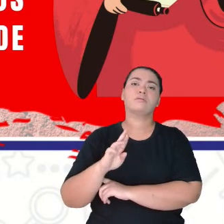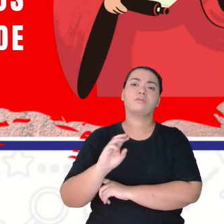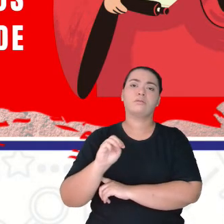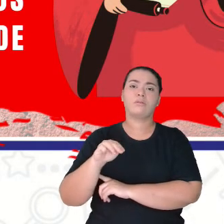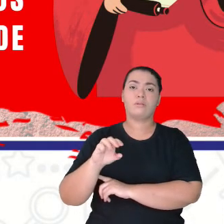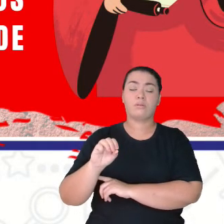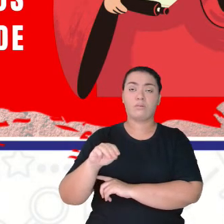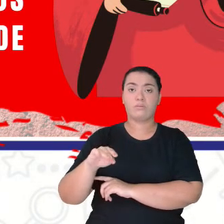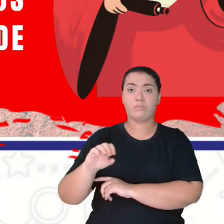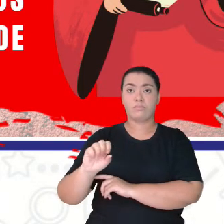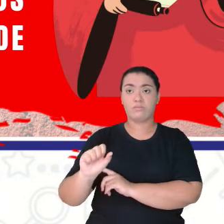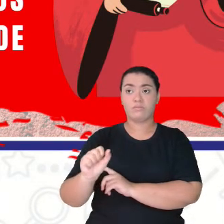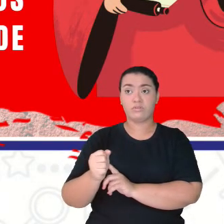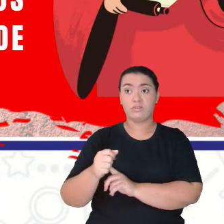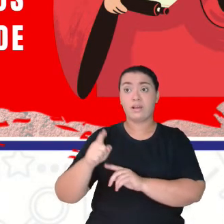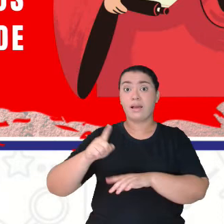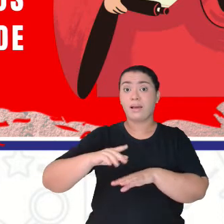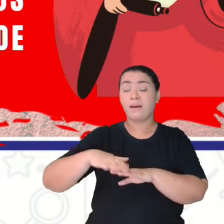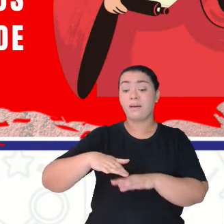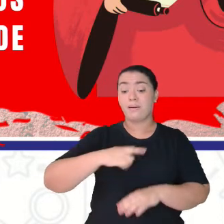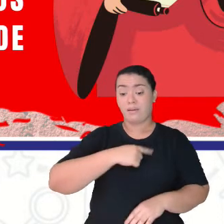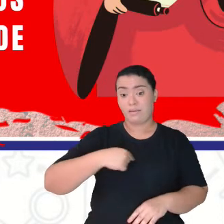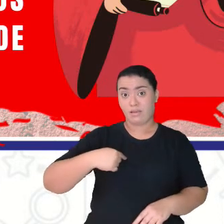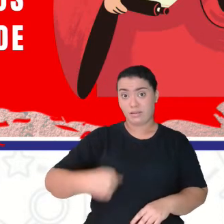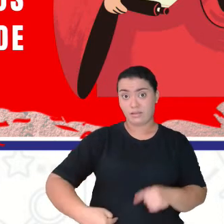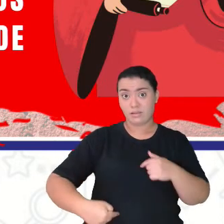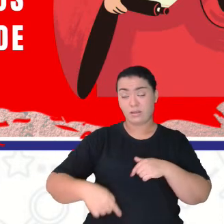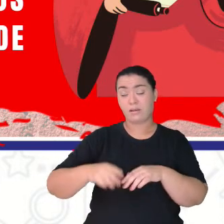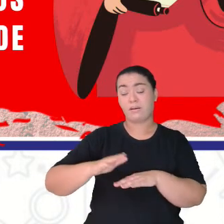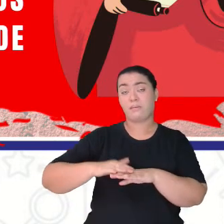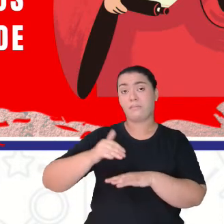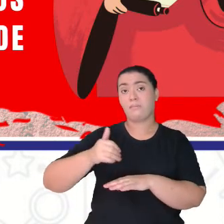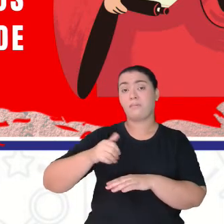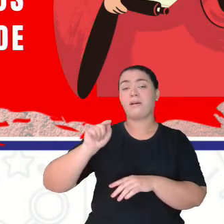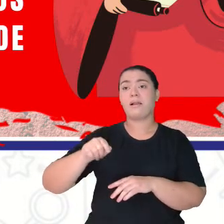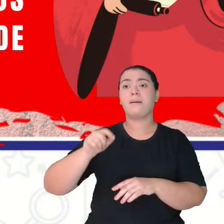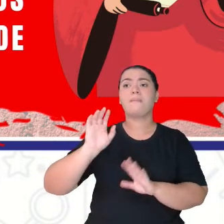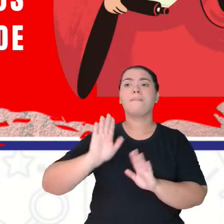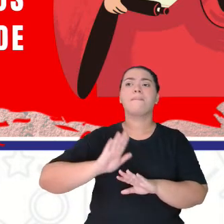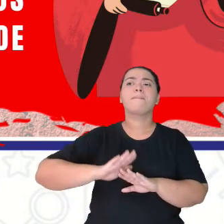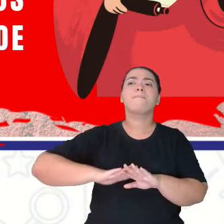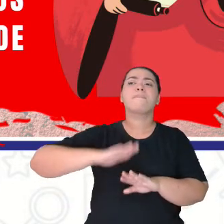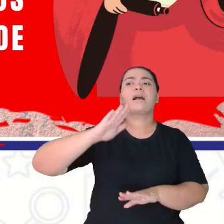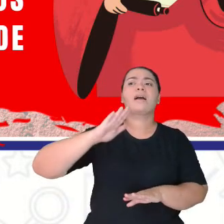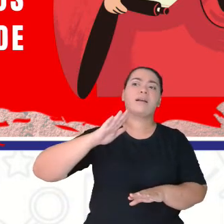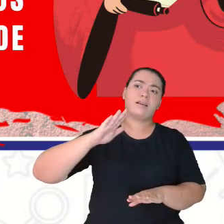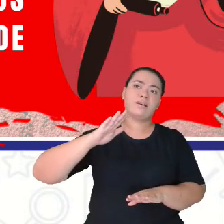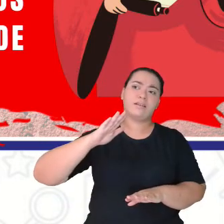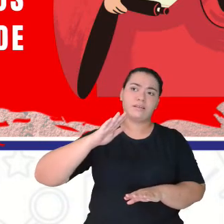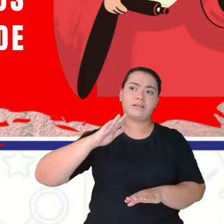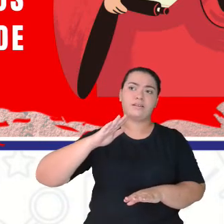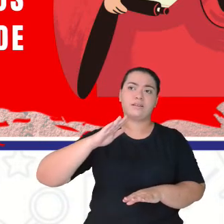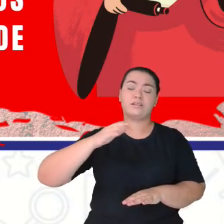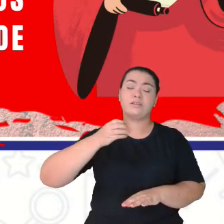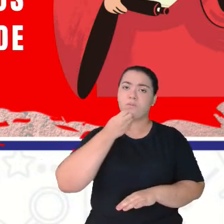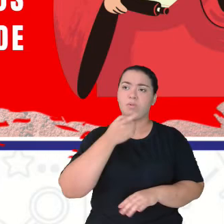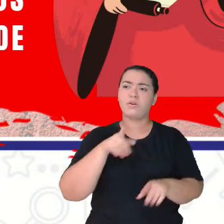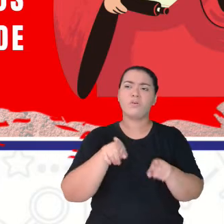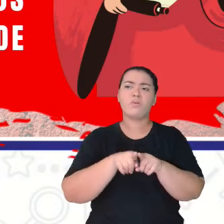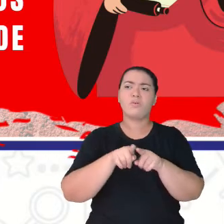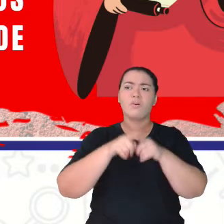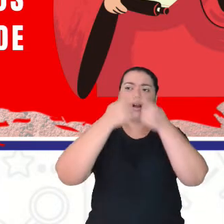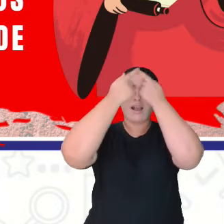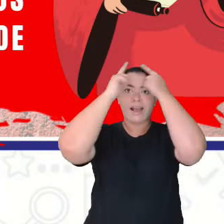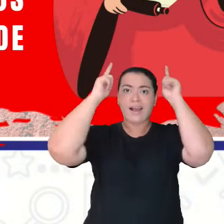Eles, os chineses, eles foram inventores do papel. Veja, aí algumas invenções chinesas, né? Papel,